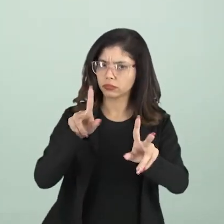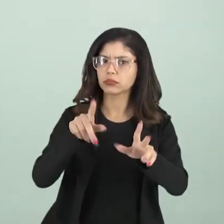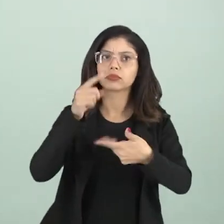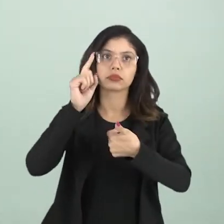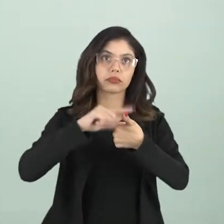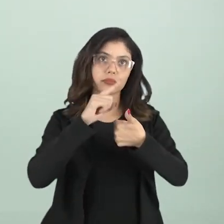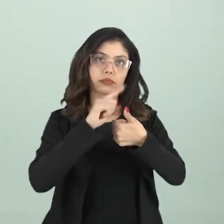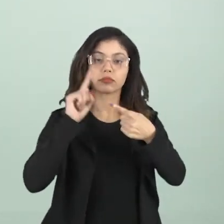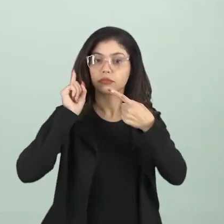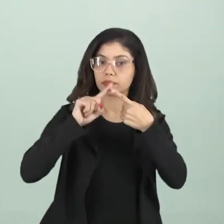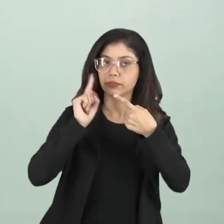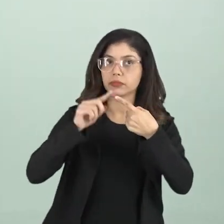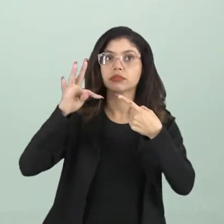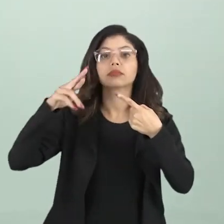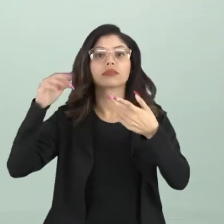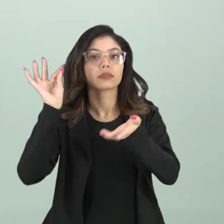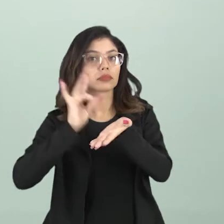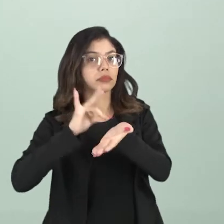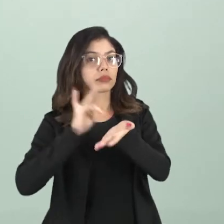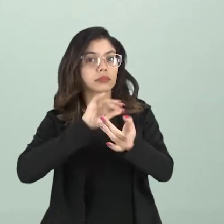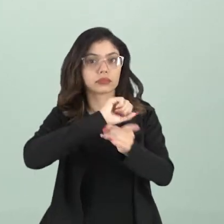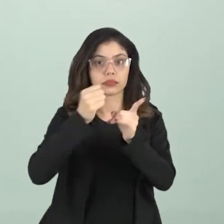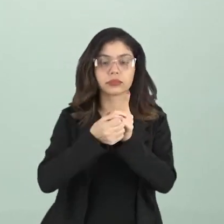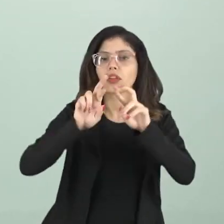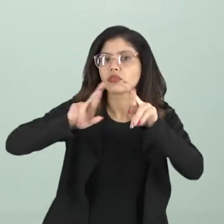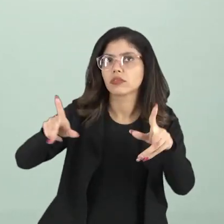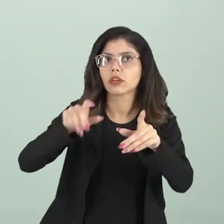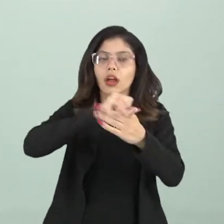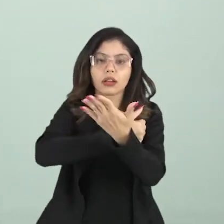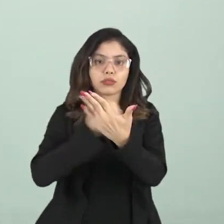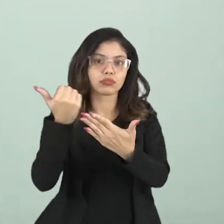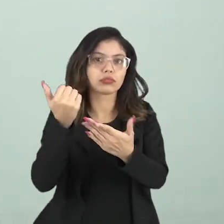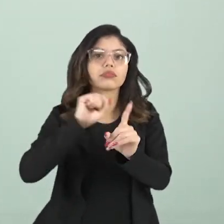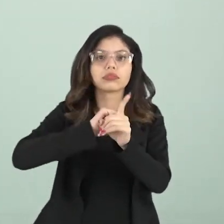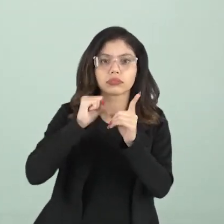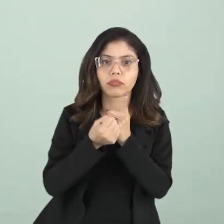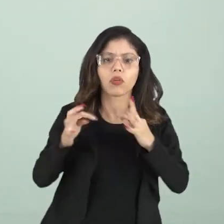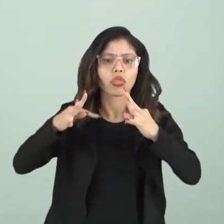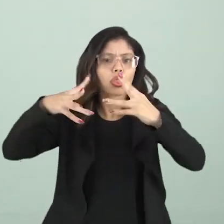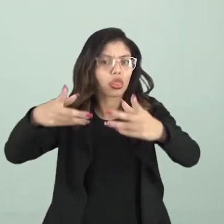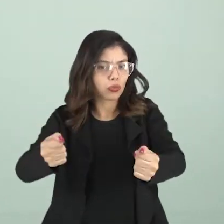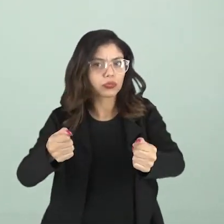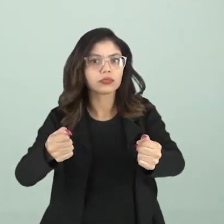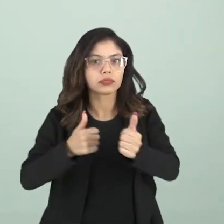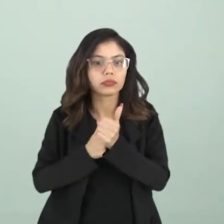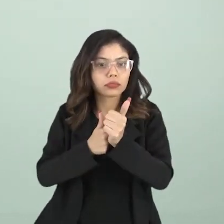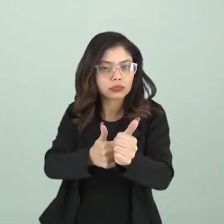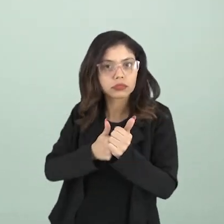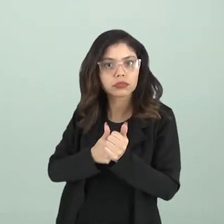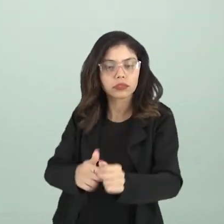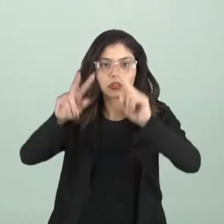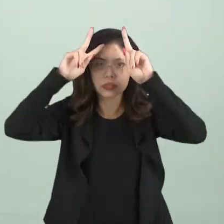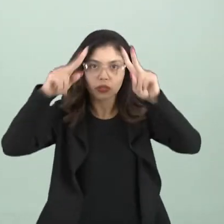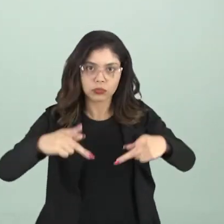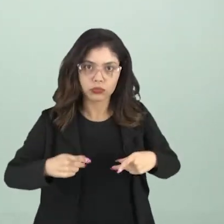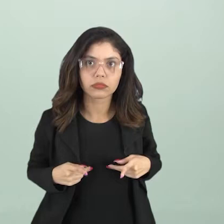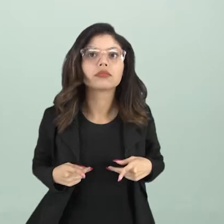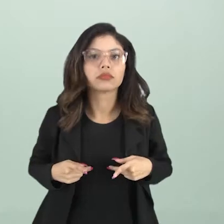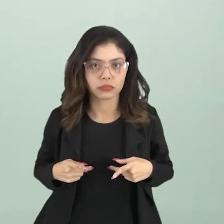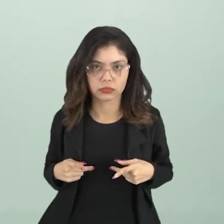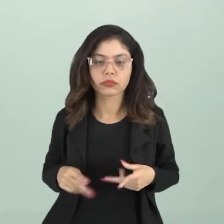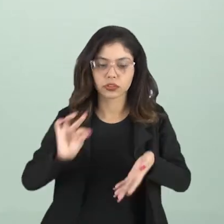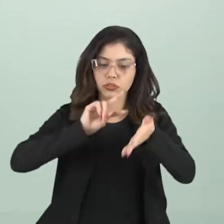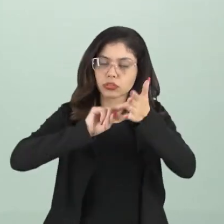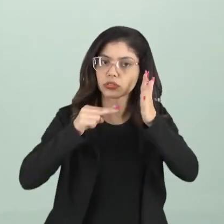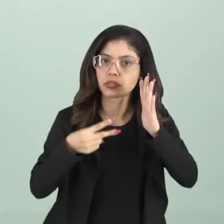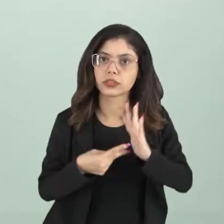do fato social, a ação social, ela quer dizer toda conduta humana dotada de